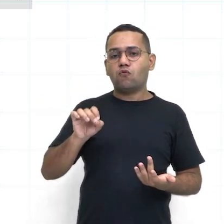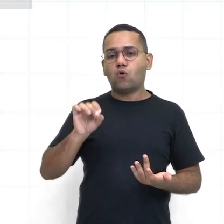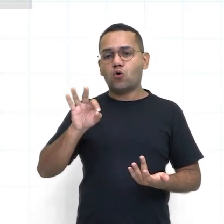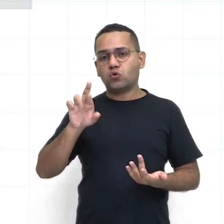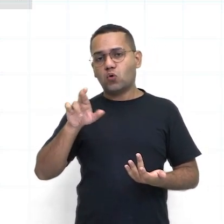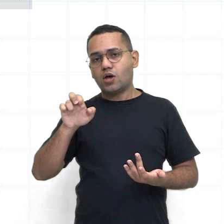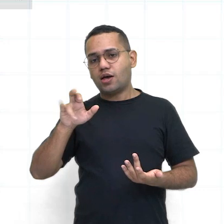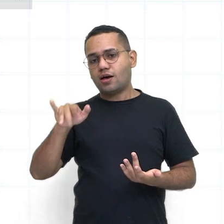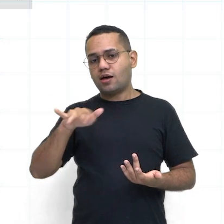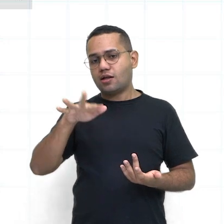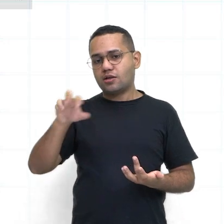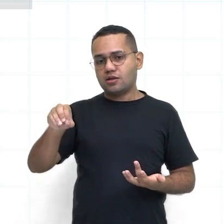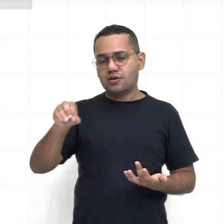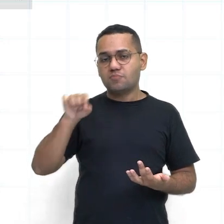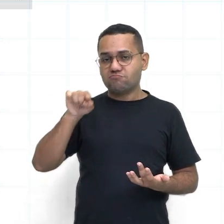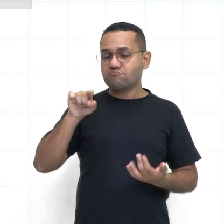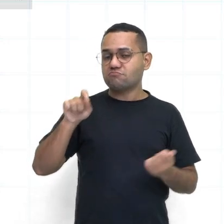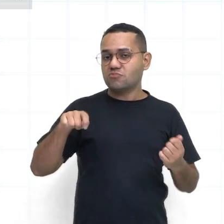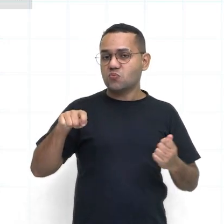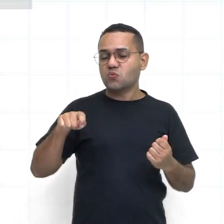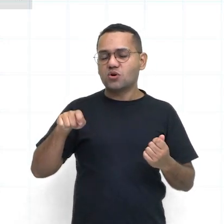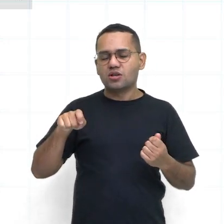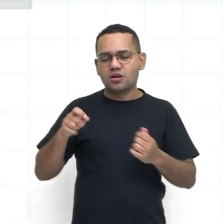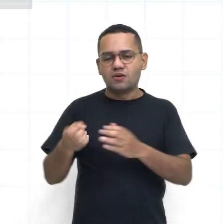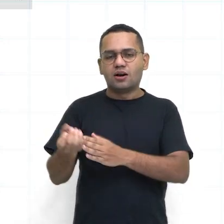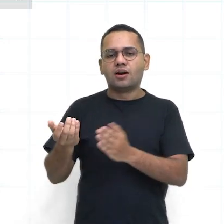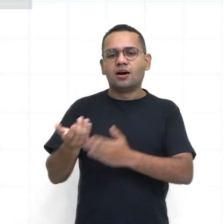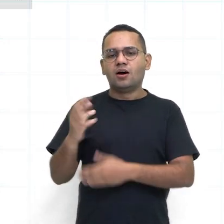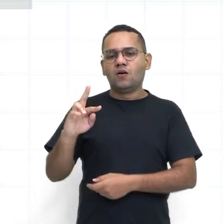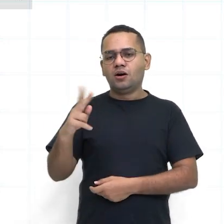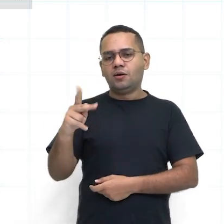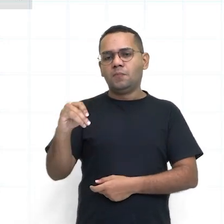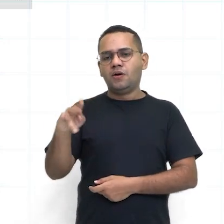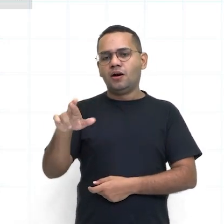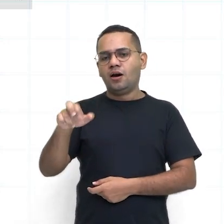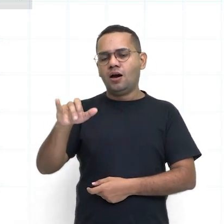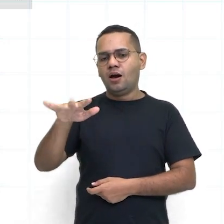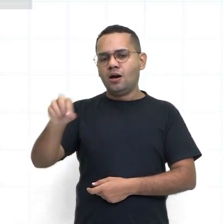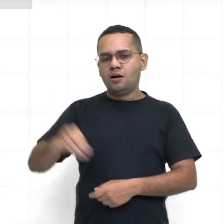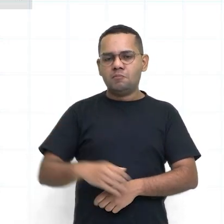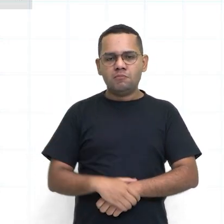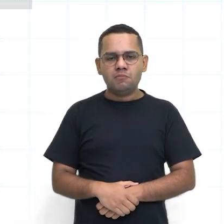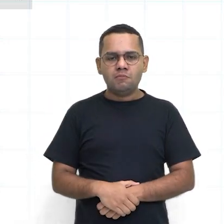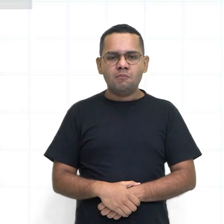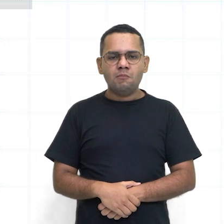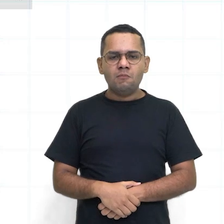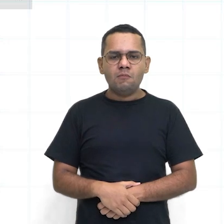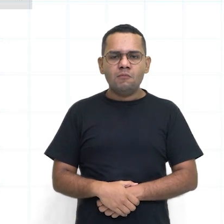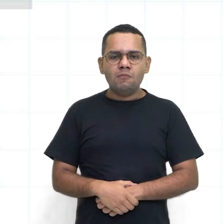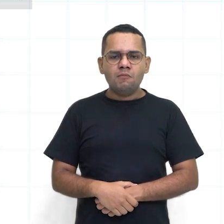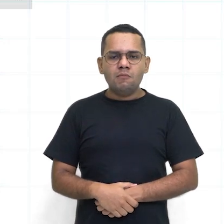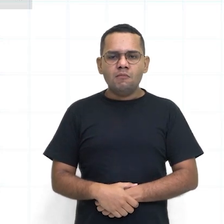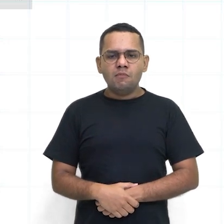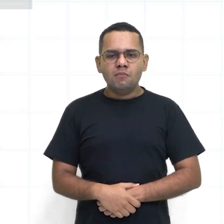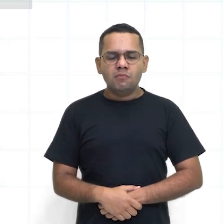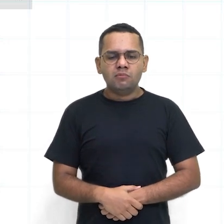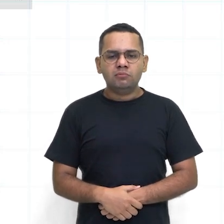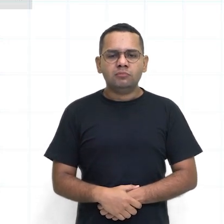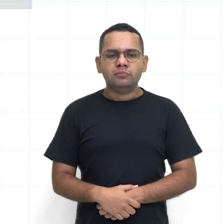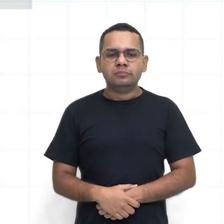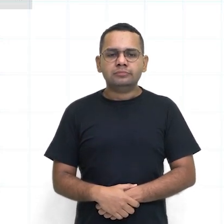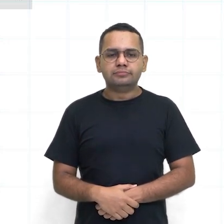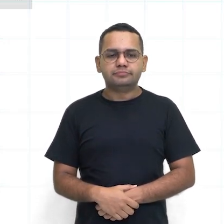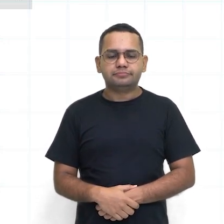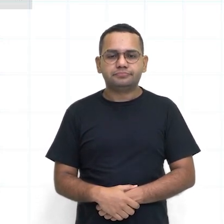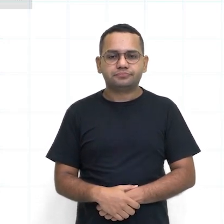o hiperrealismo. Então, o fotorrealismo não pode existir sem a fotografia. A cena